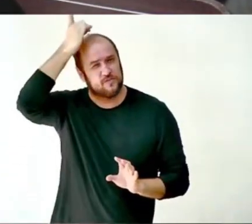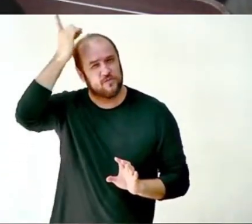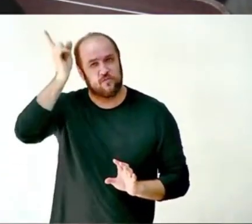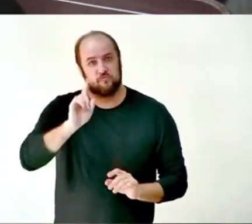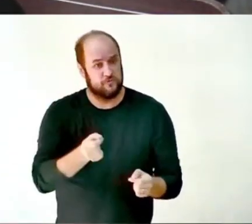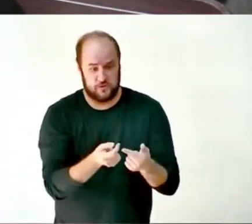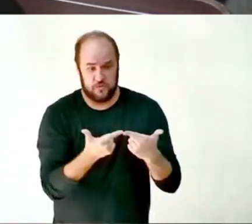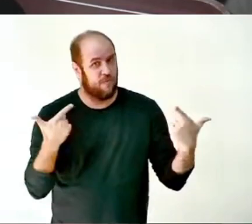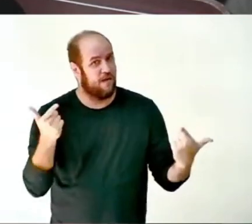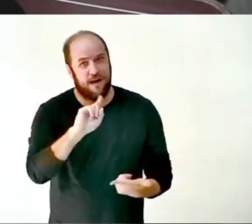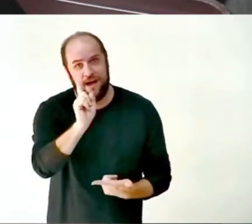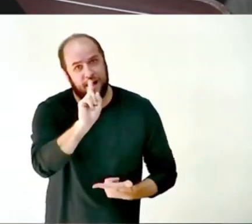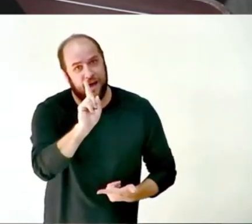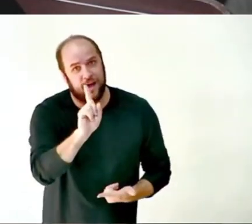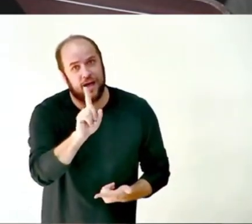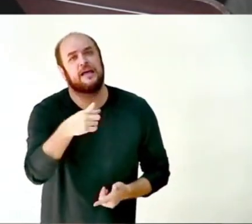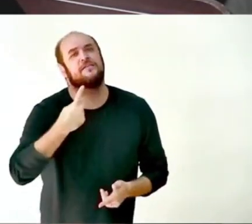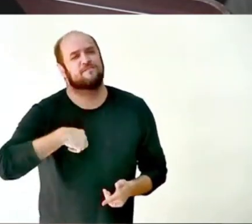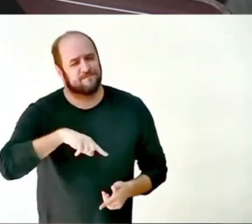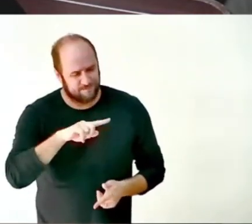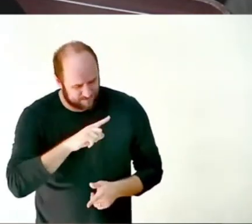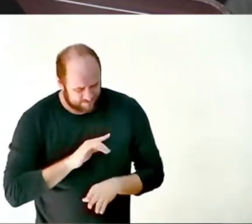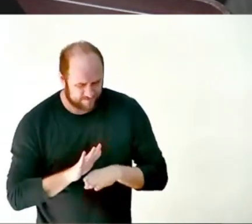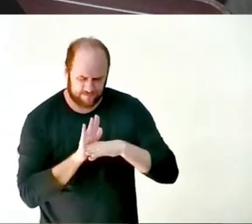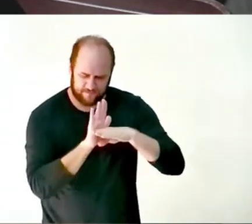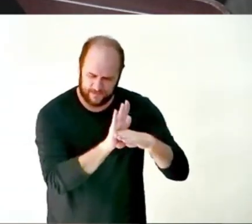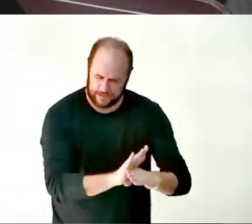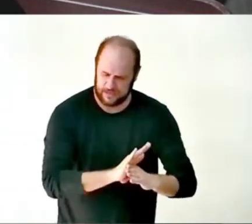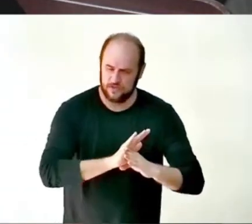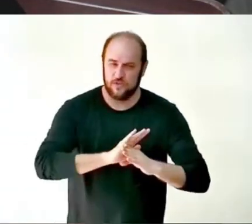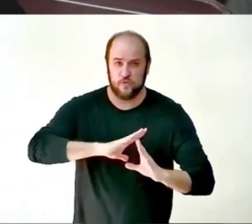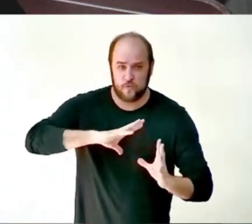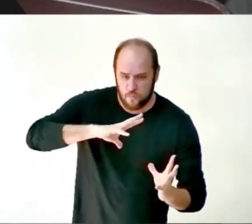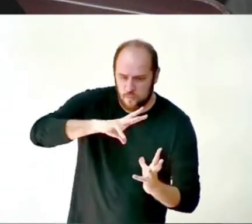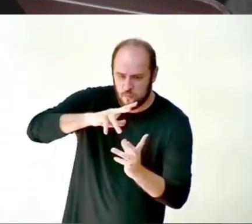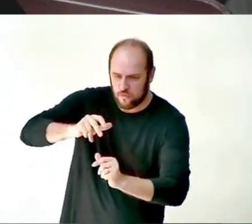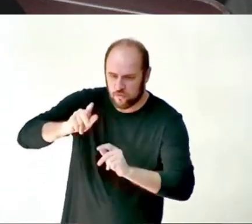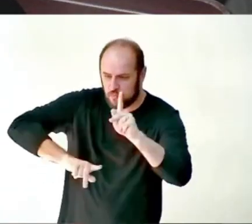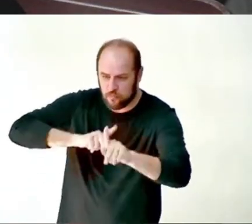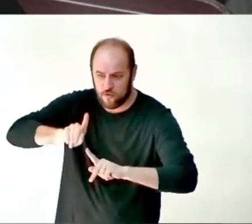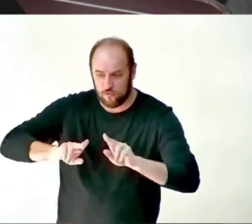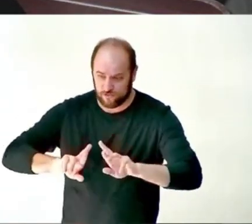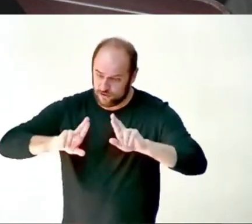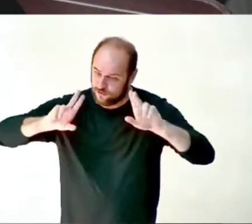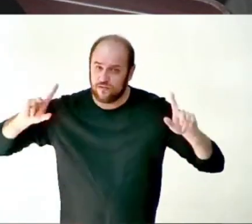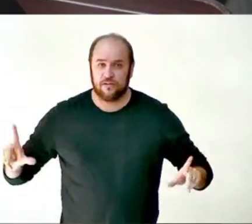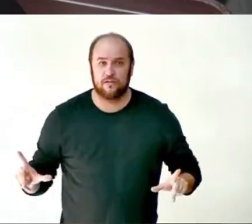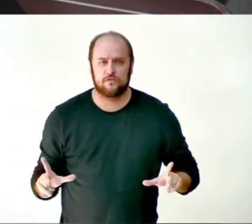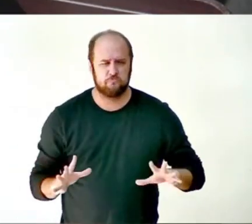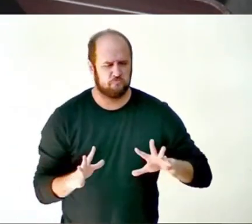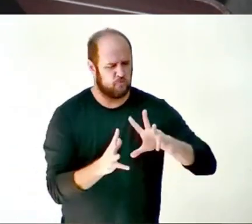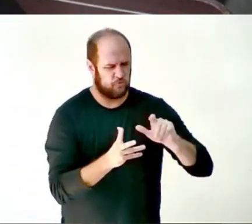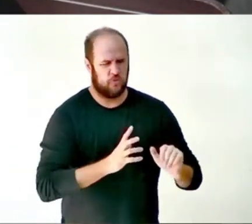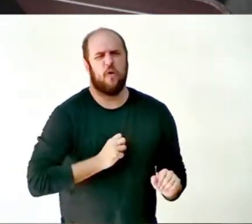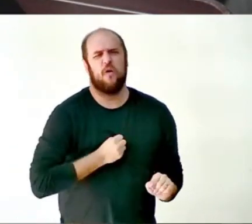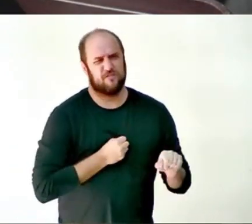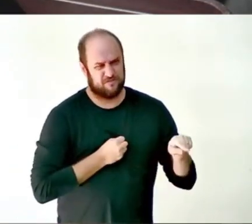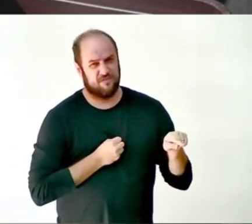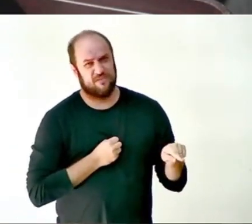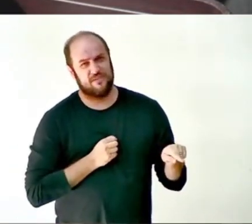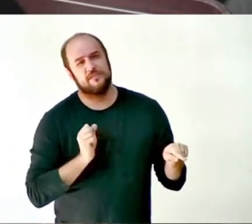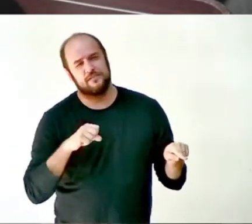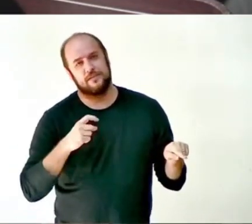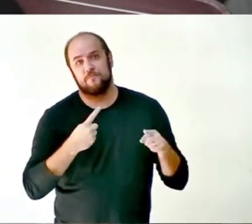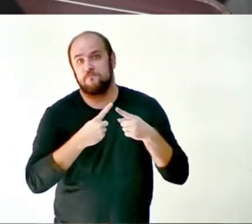por acaso. Foi para que nós fôssemos evidenciados nesse mundo como um povo diferente. O mundo é cheio de ódio? É, mas nós somos cheios de